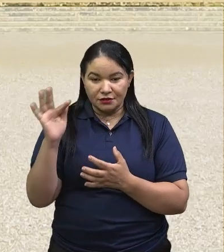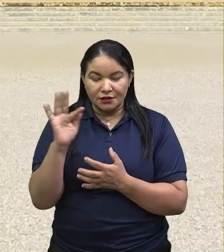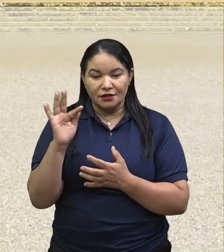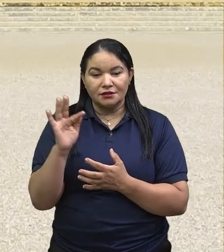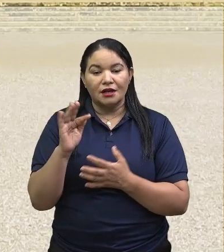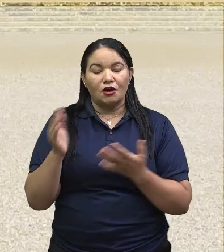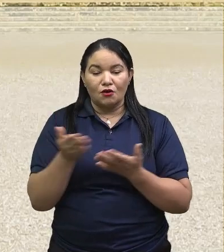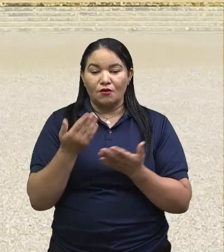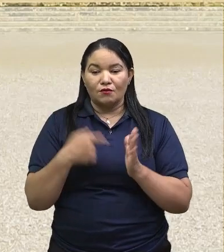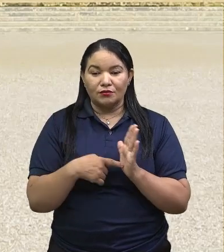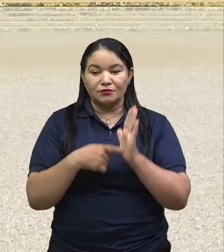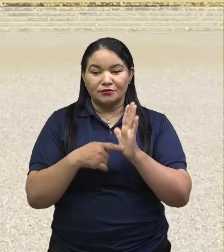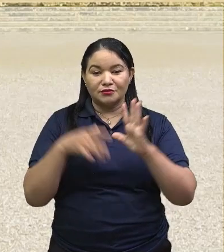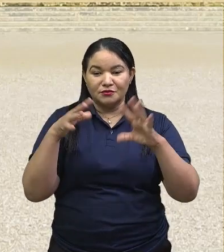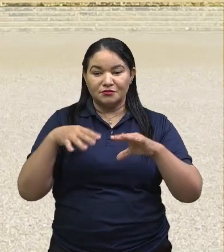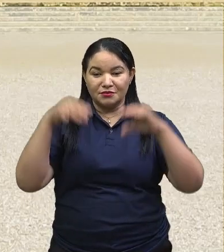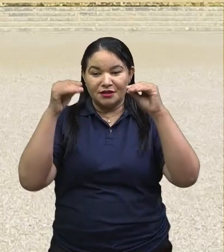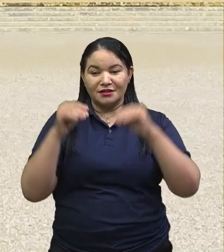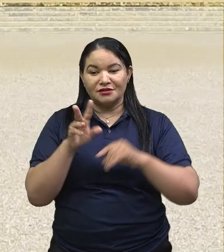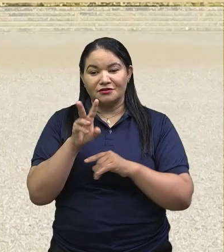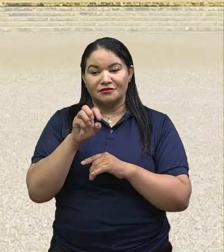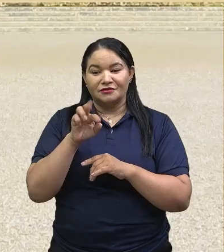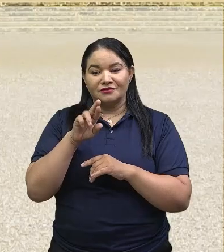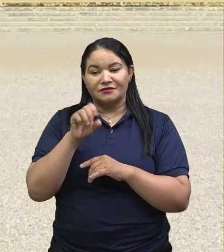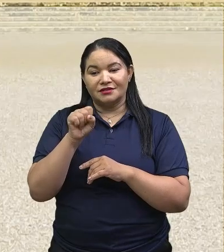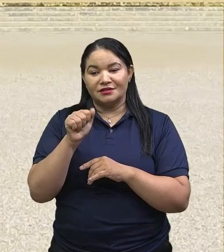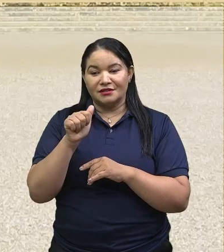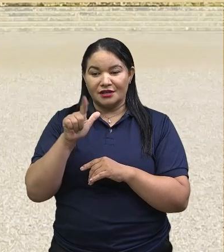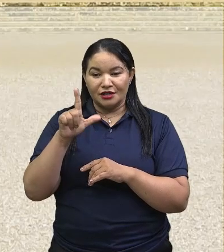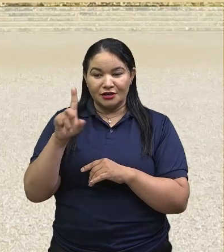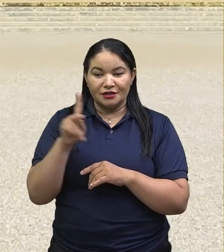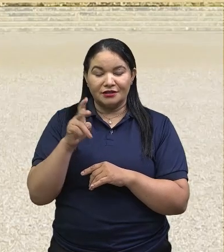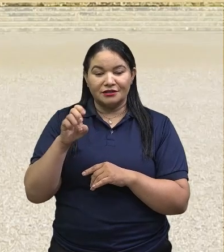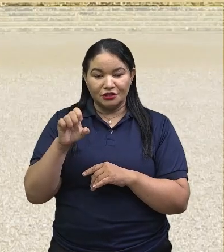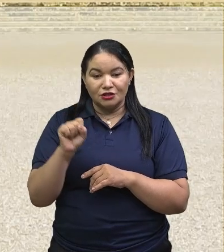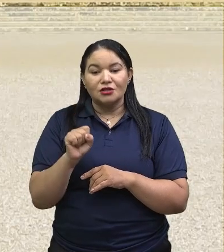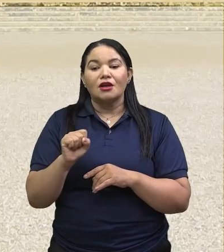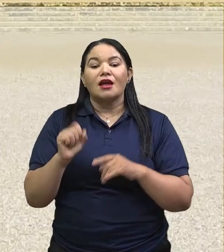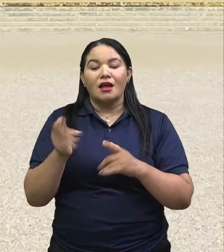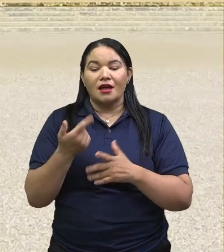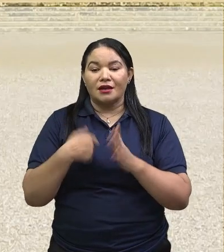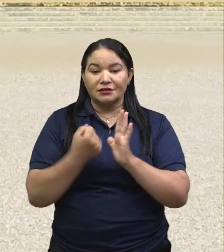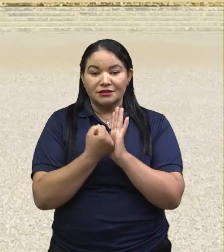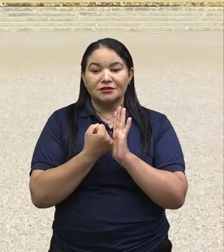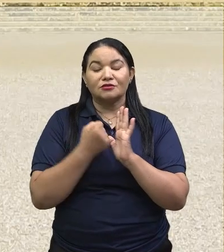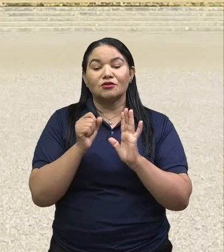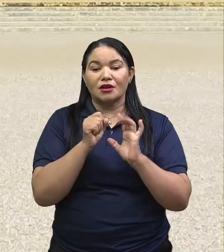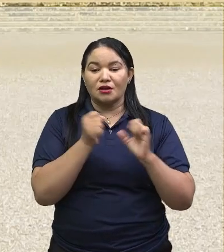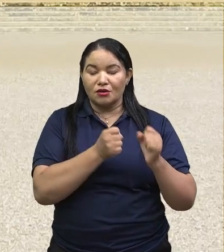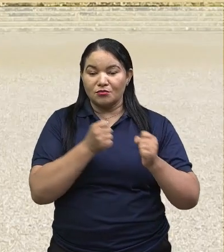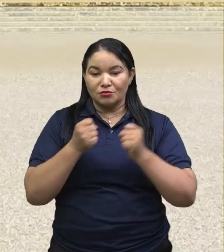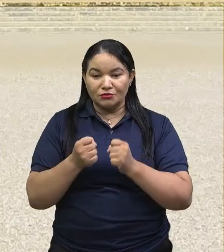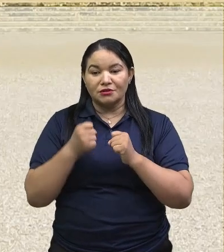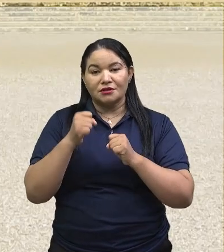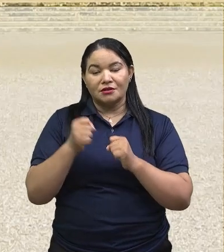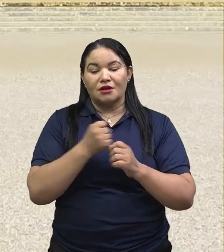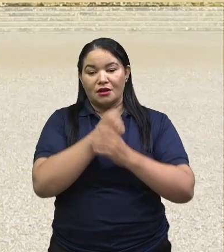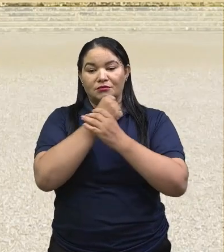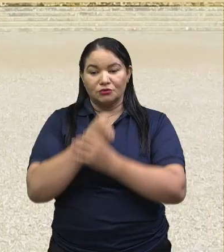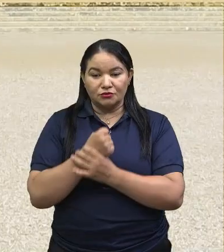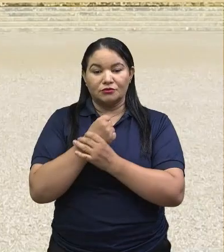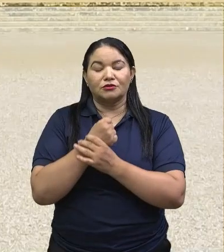estamos aqui diante do Palácio de Versalhes, que ele simboliza, né, todo o poder do